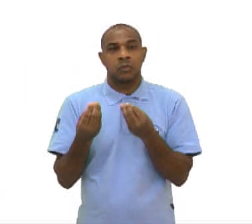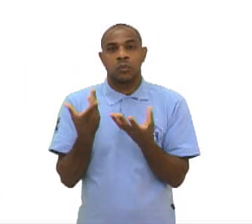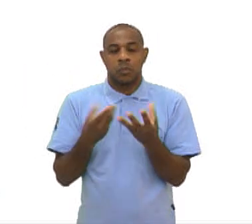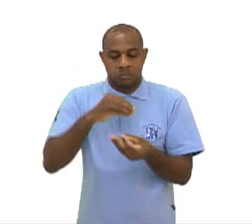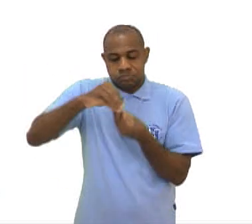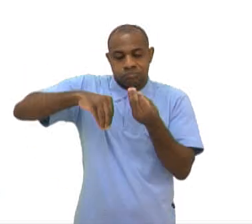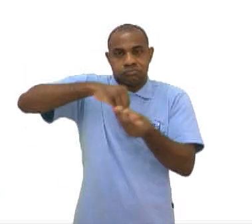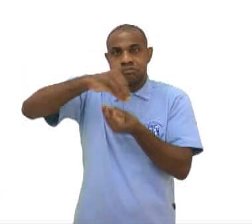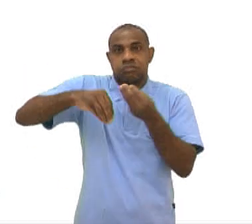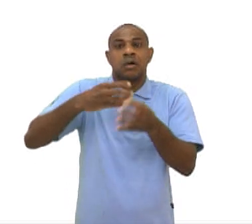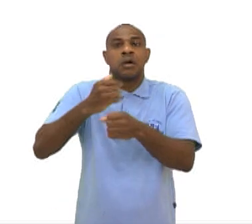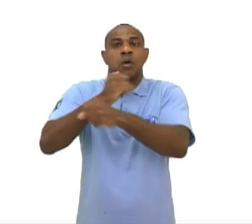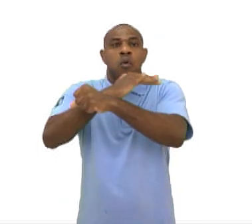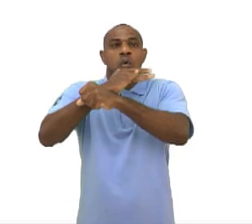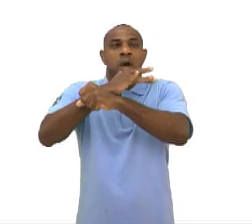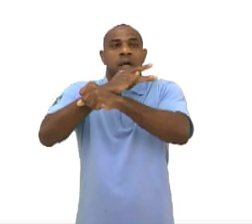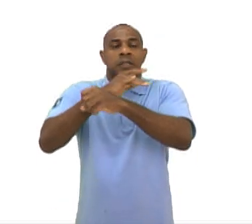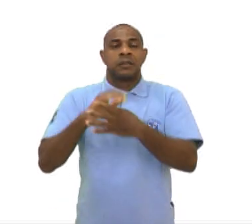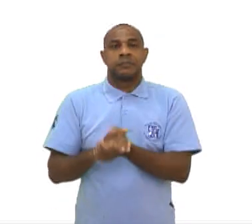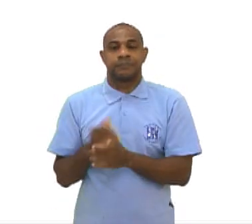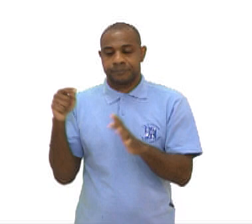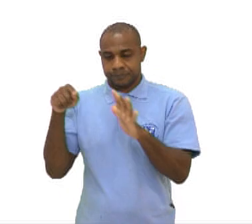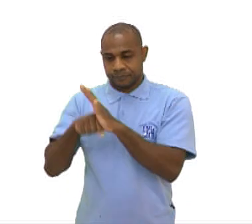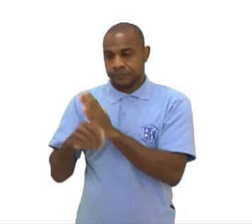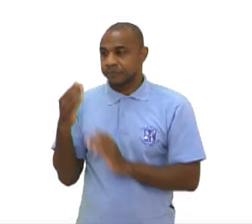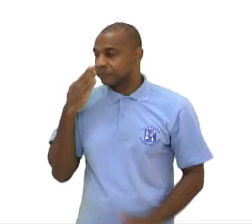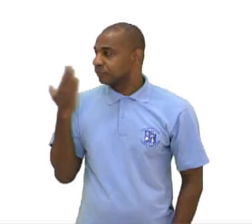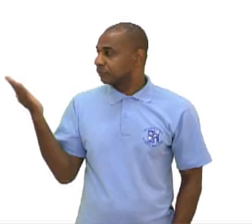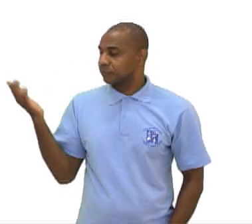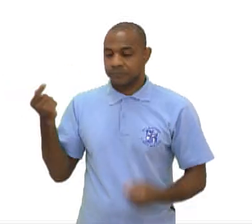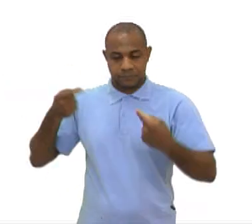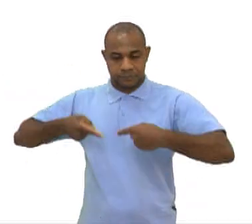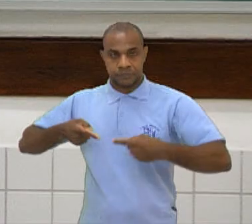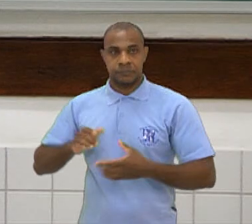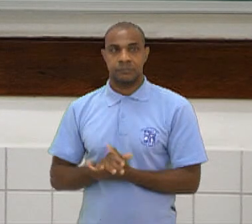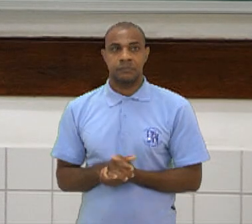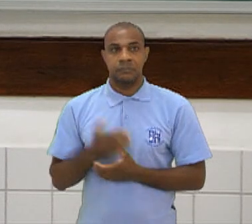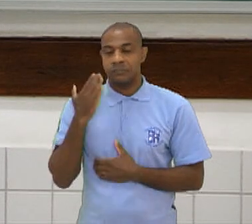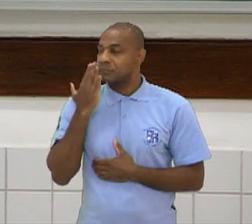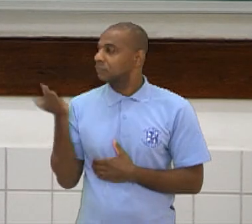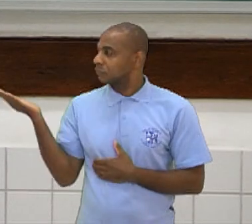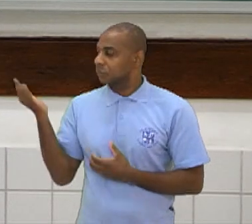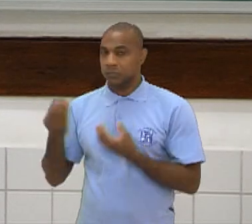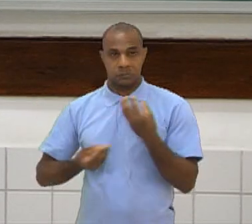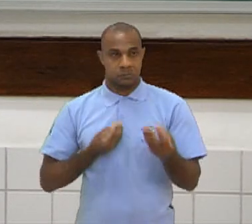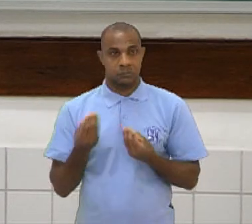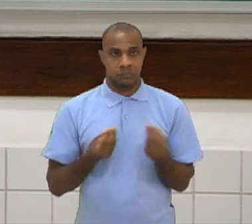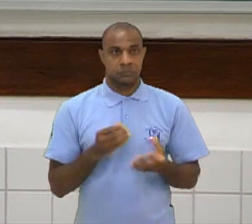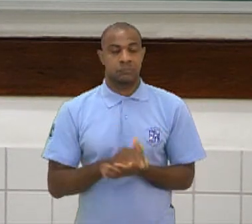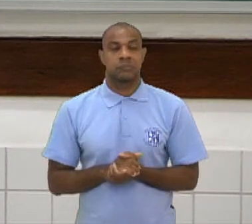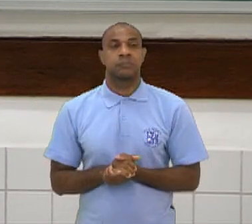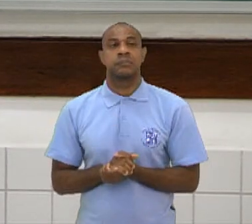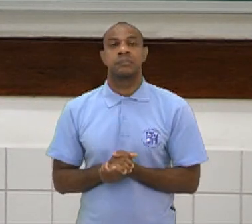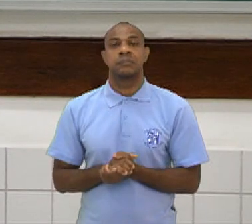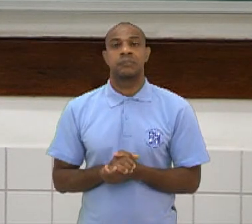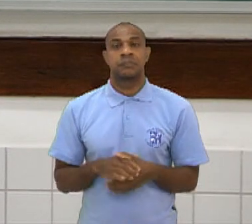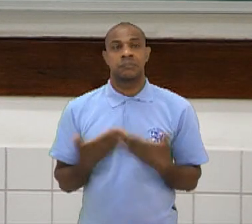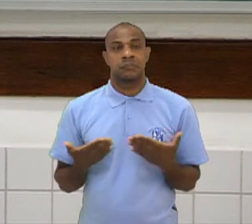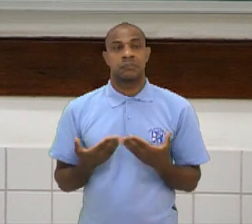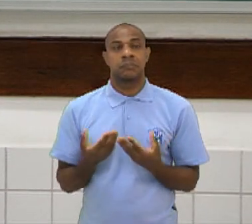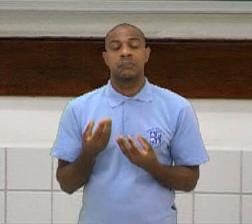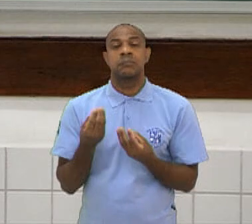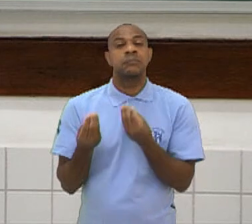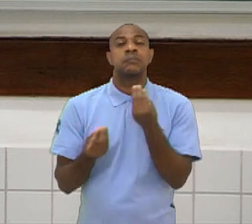composição de um ácido nucleico, tá? Vamos jogar direto um quiz. Então, a gente já viu que o nitrogênio está na atmosfera a 78%.